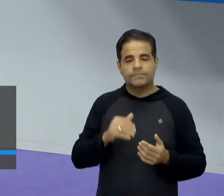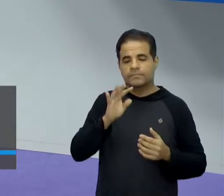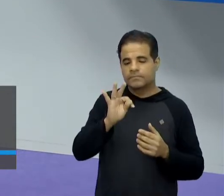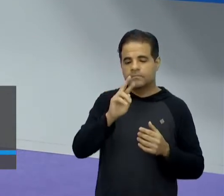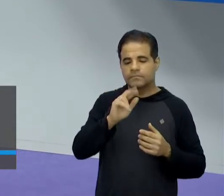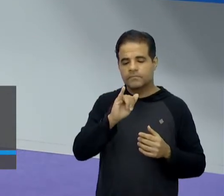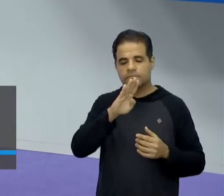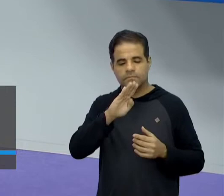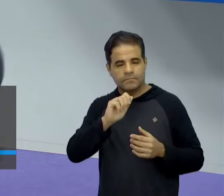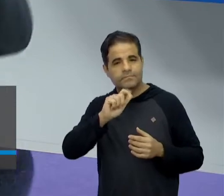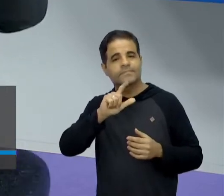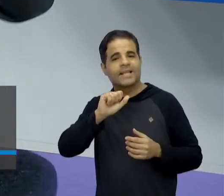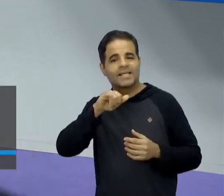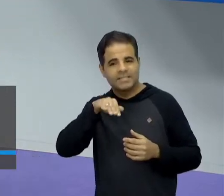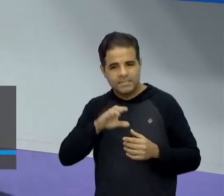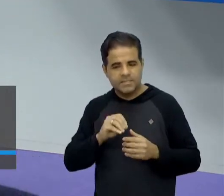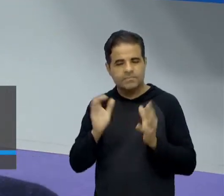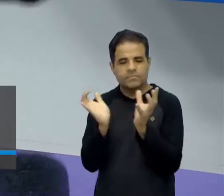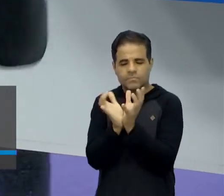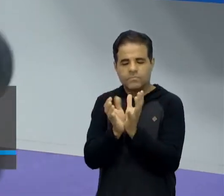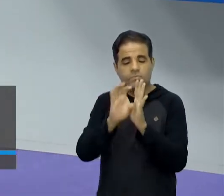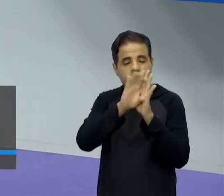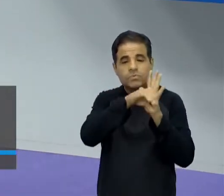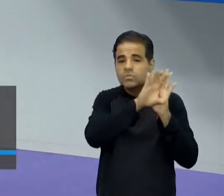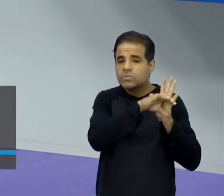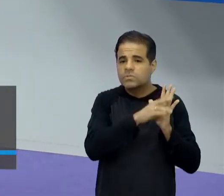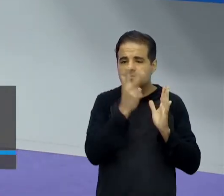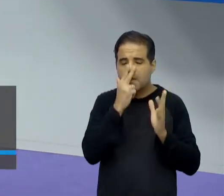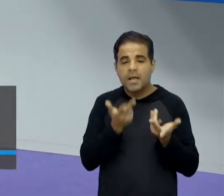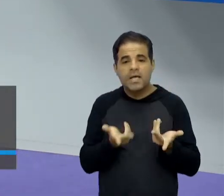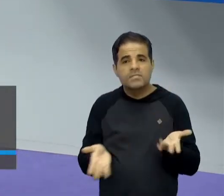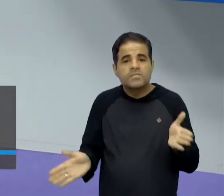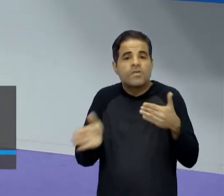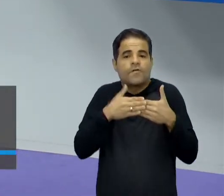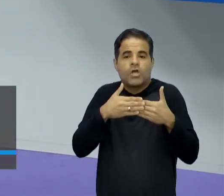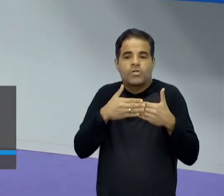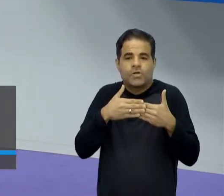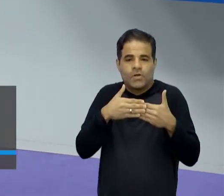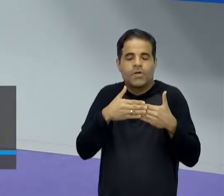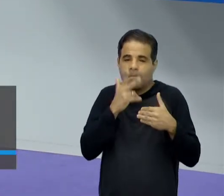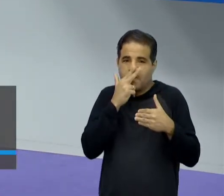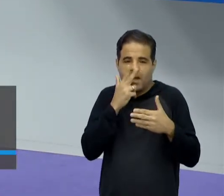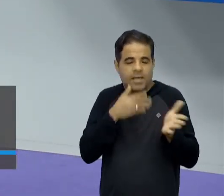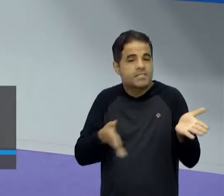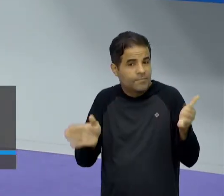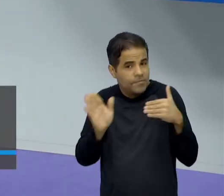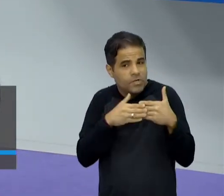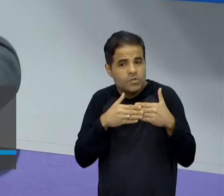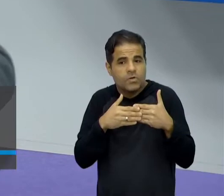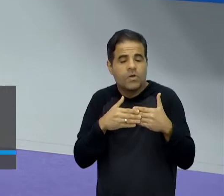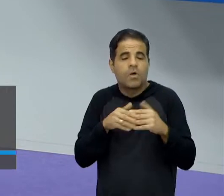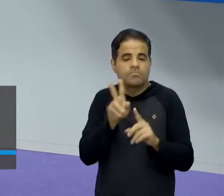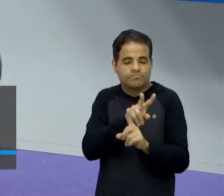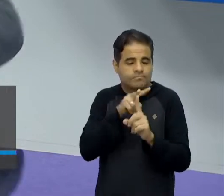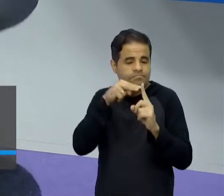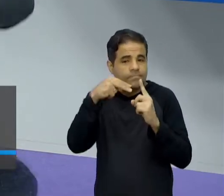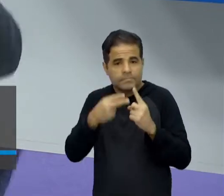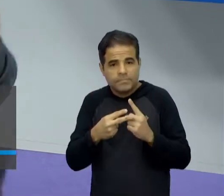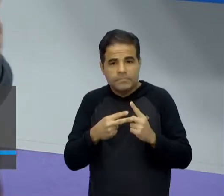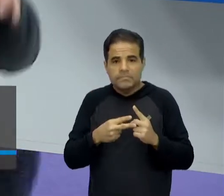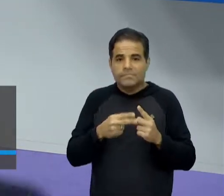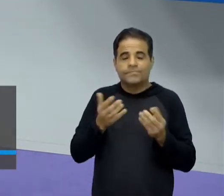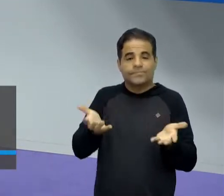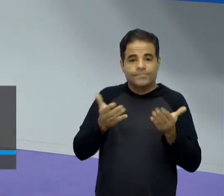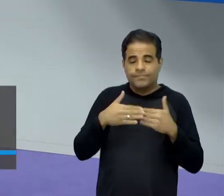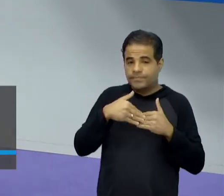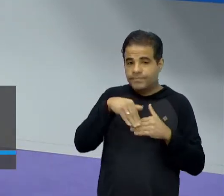dos conceitos. E aí você se fecha, quando na realidade, talvez, até do ponto de vista cultural e científico, seria